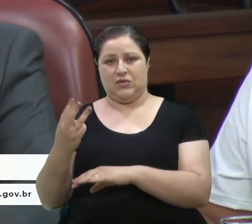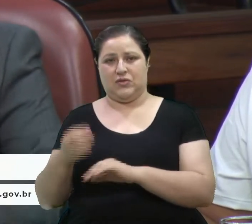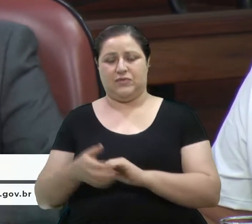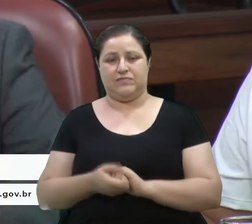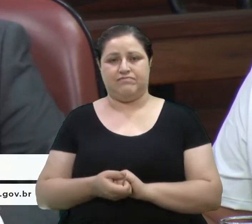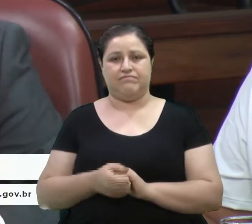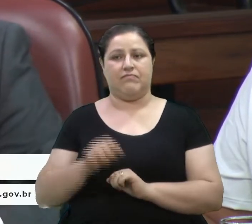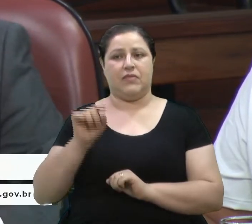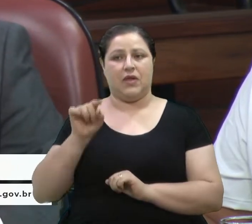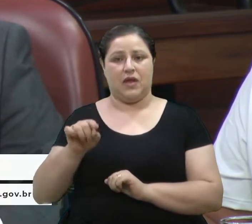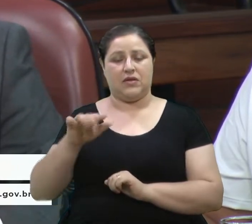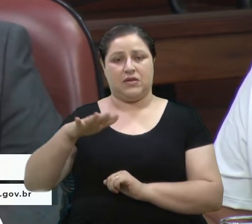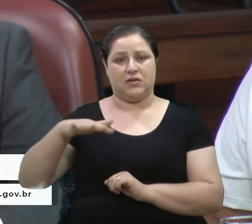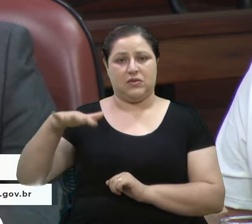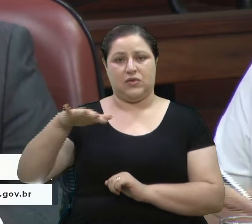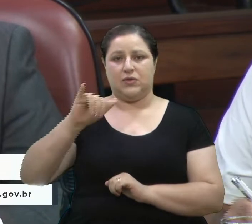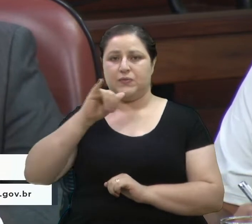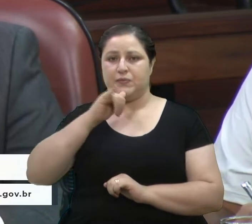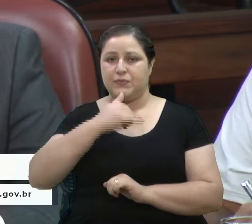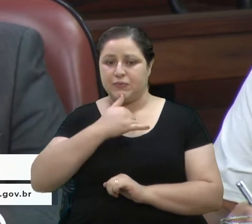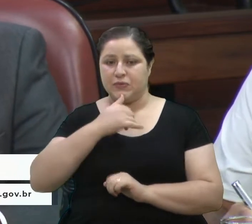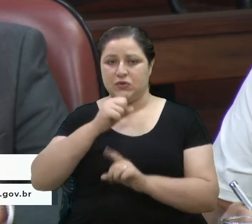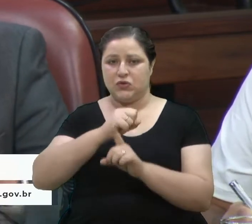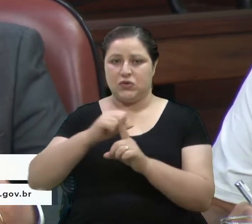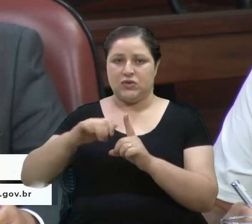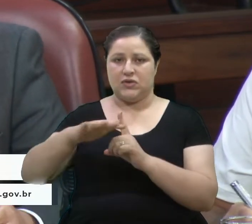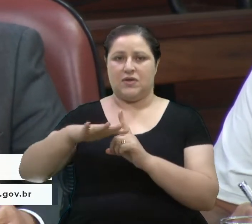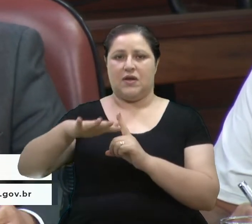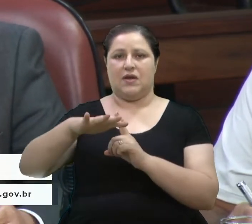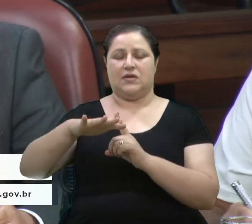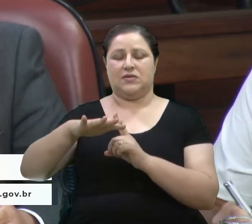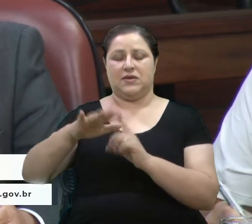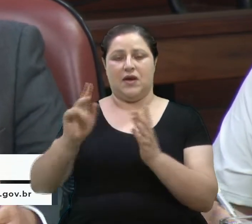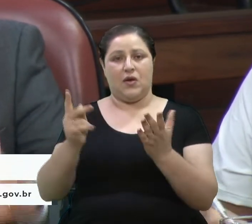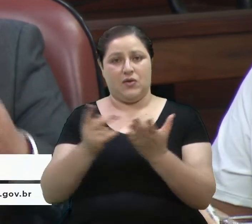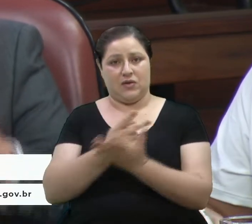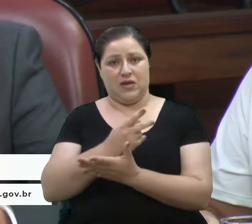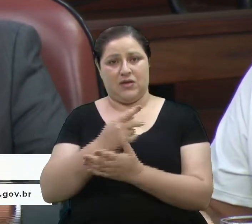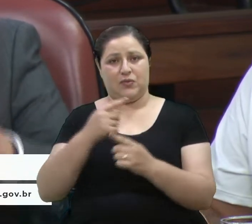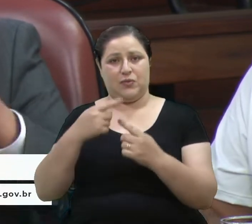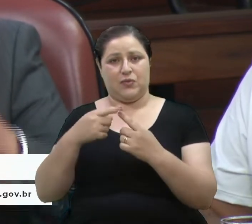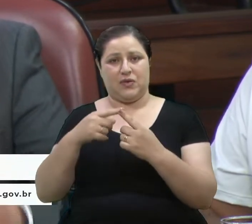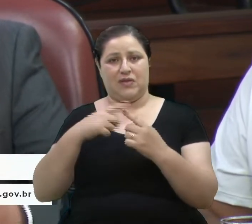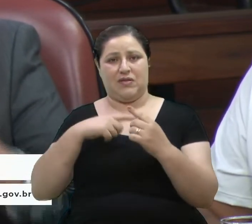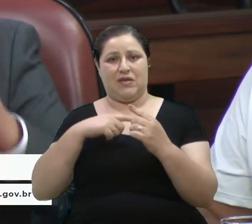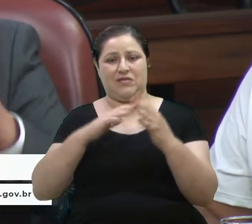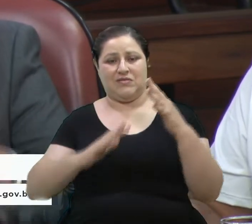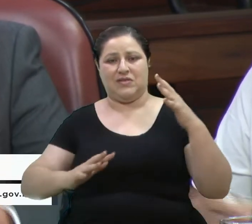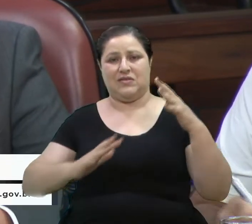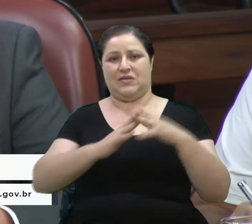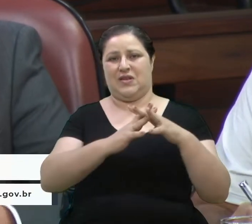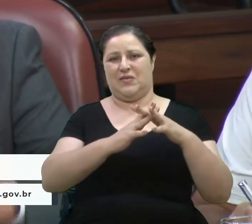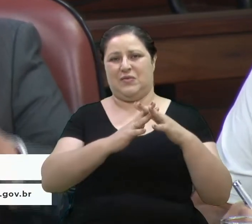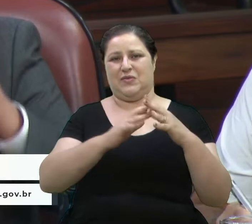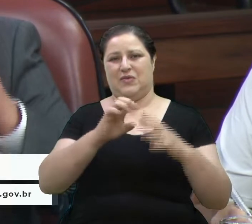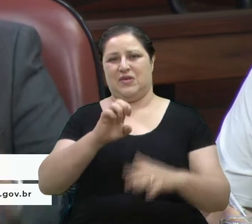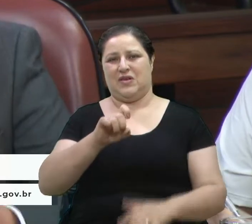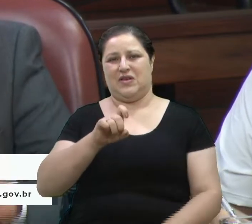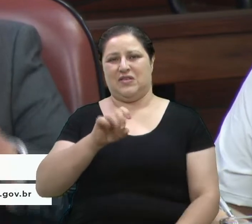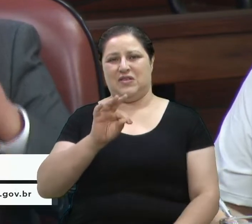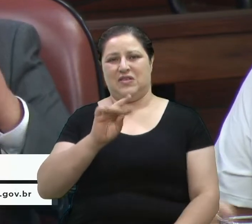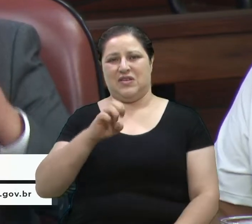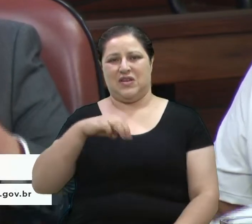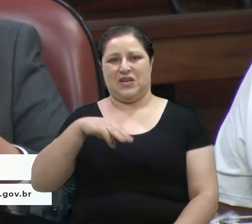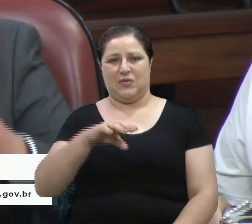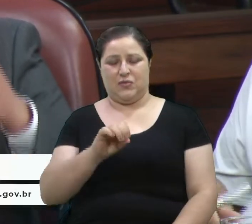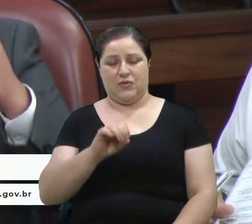que, infelizmente, têm acontecido na nossa sociedade pelos extremos. Então, veja que ponto as pessoas tomam